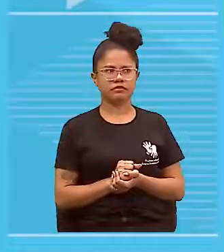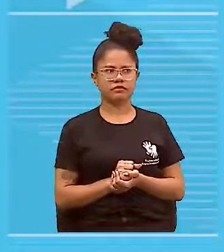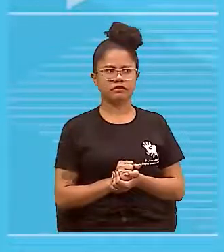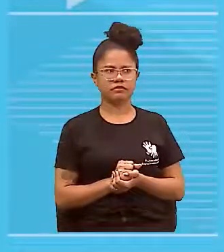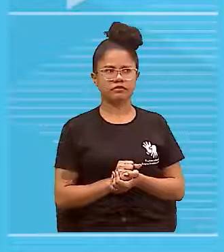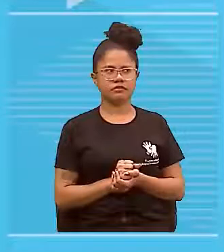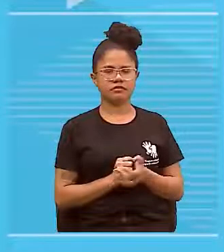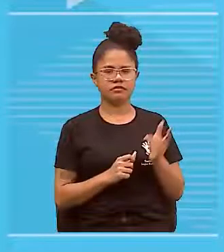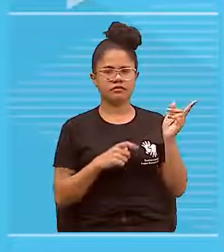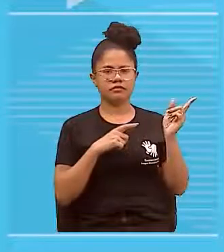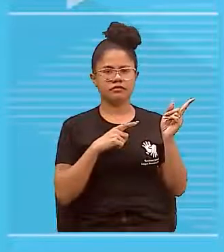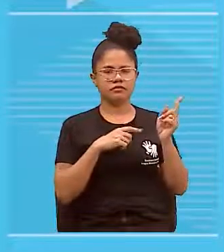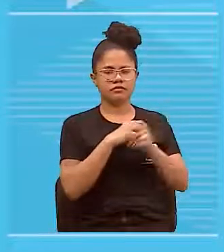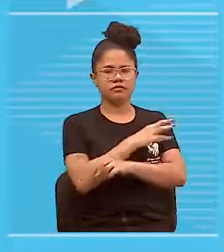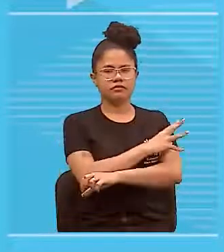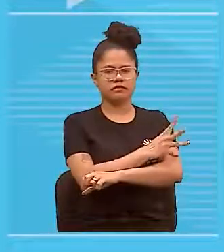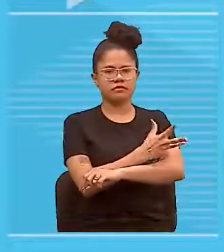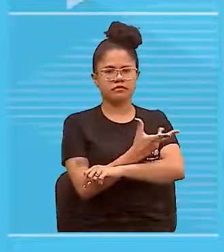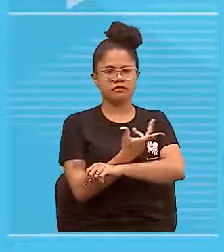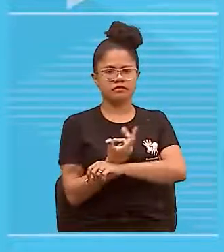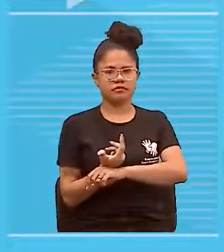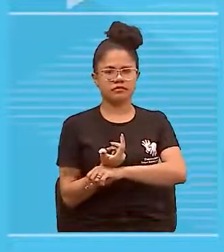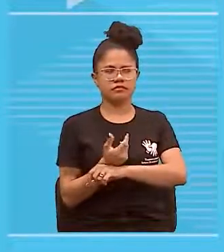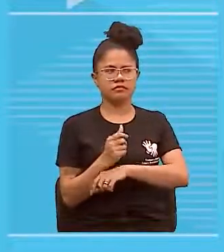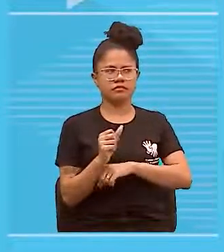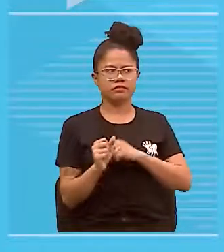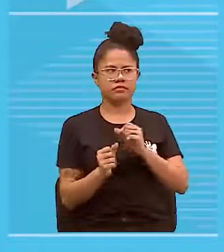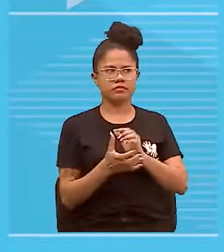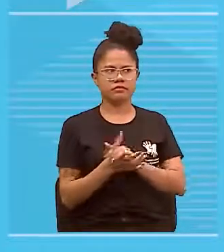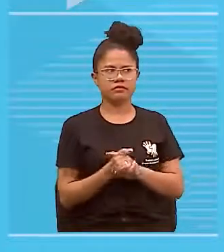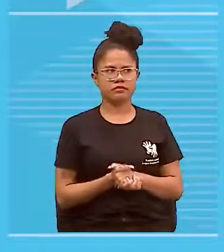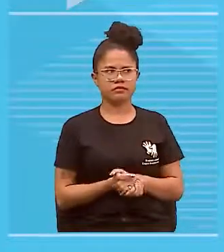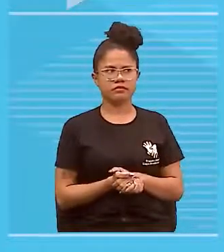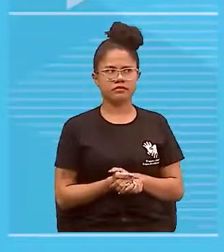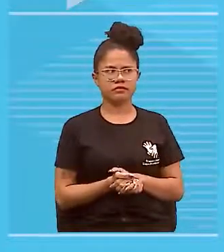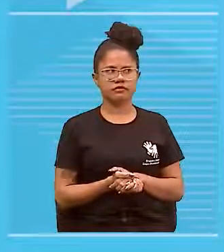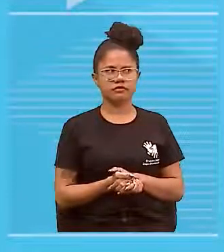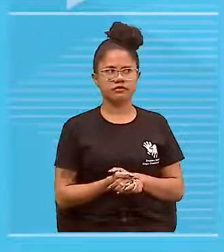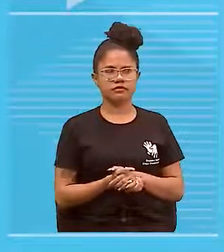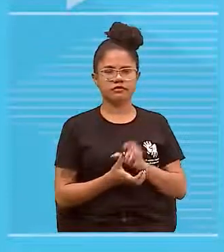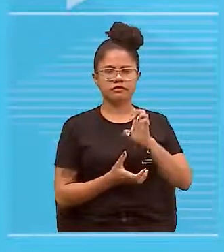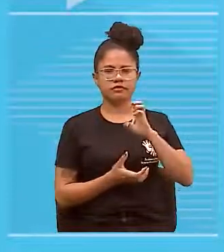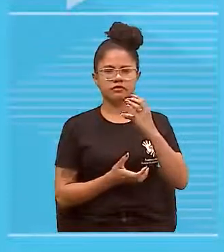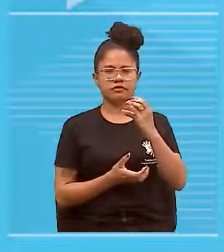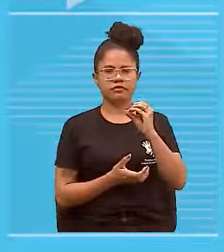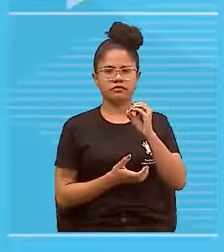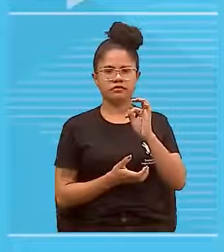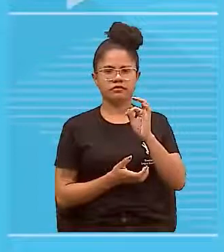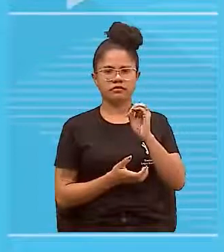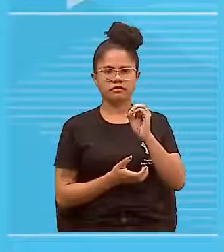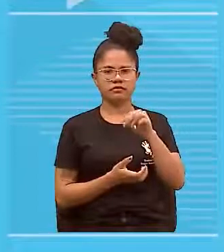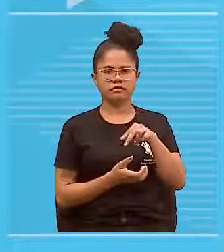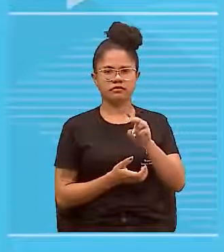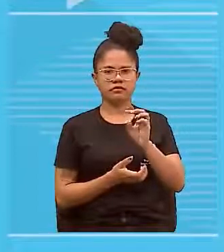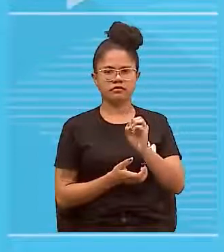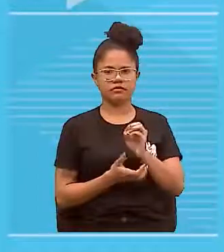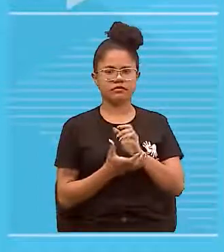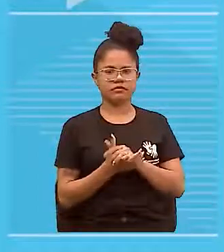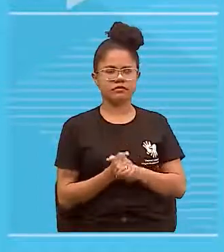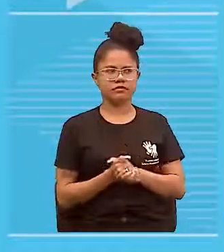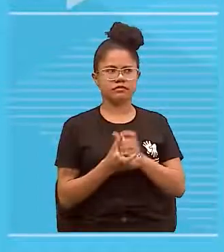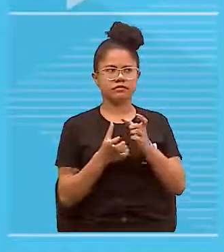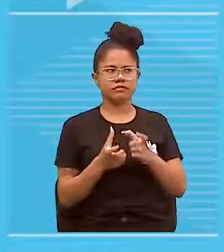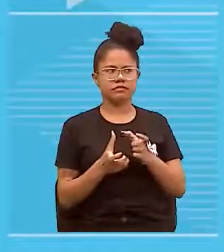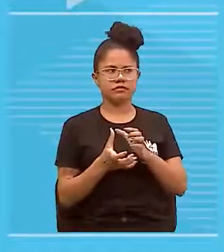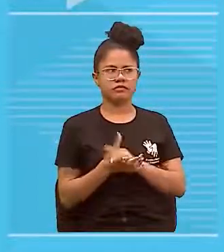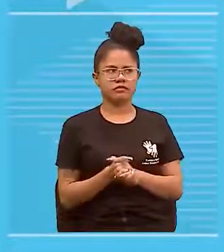eu tenho cerrado. Então, o que é que vai ser o ecótono? Vai ser justamente a região